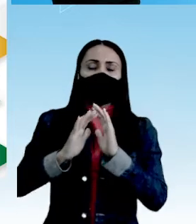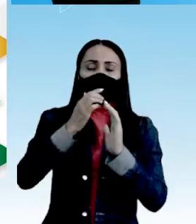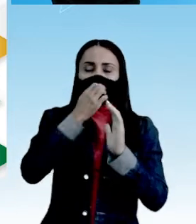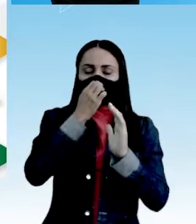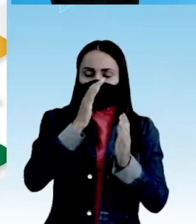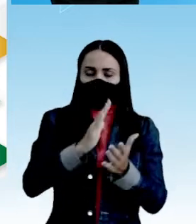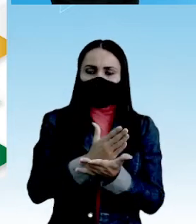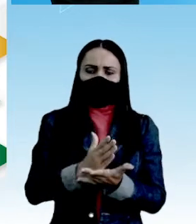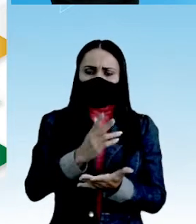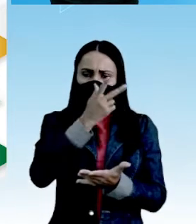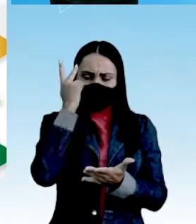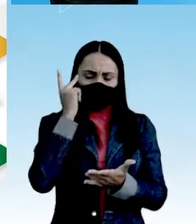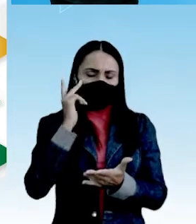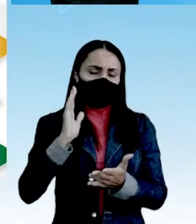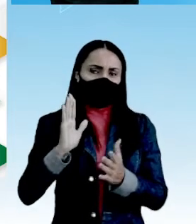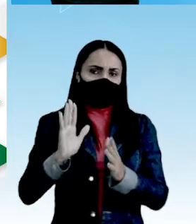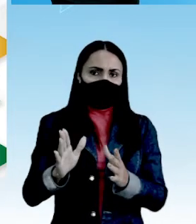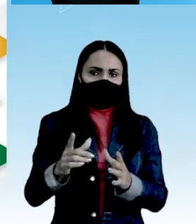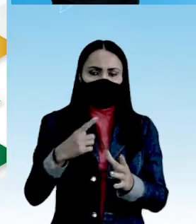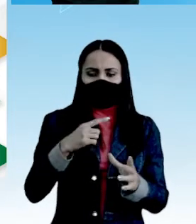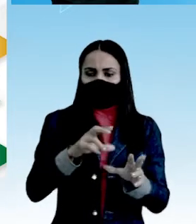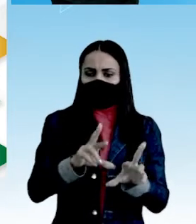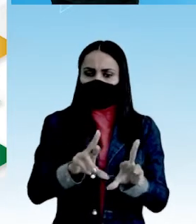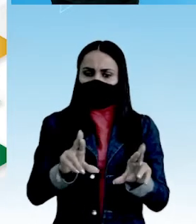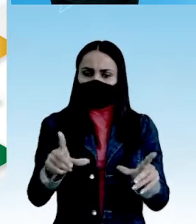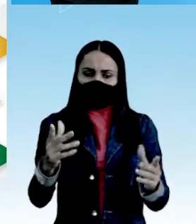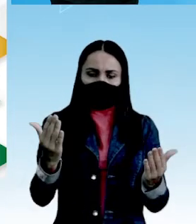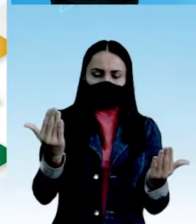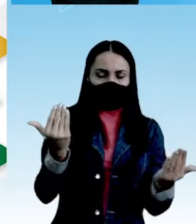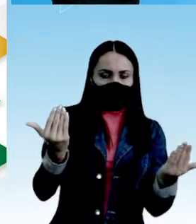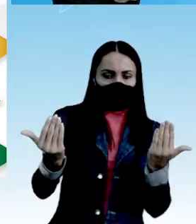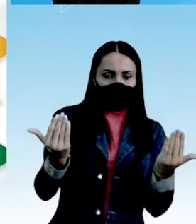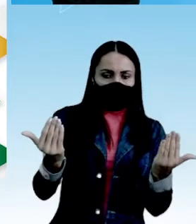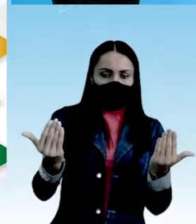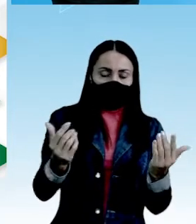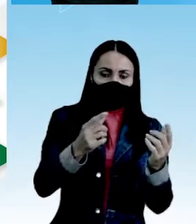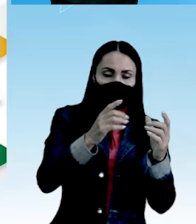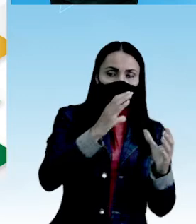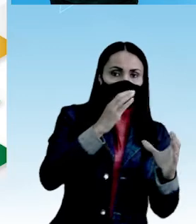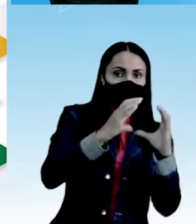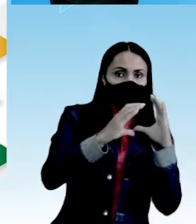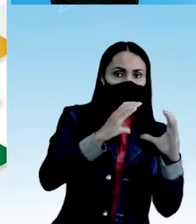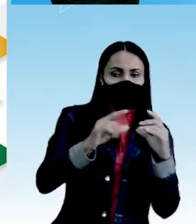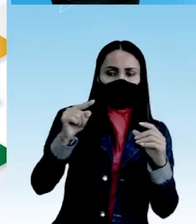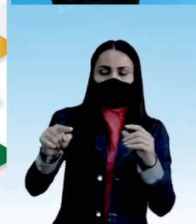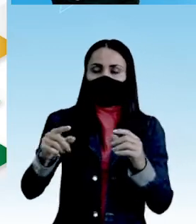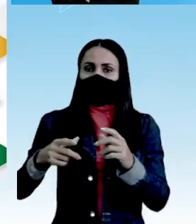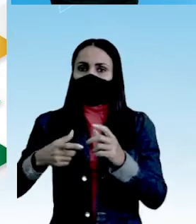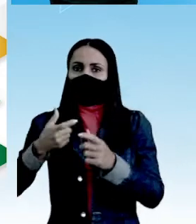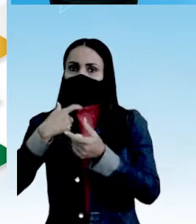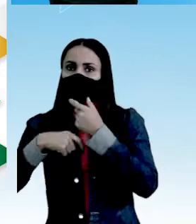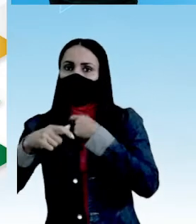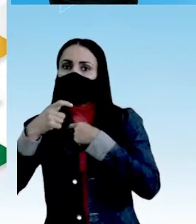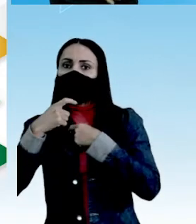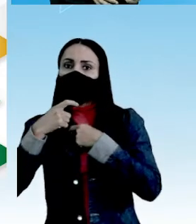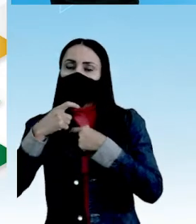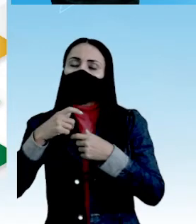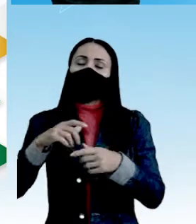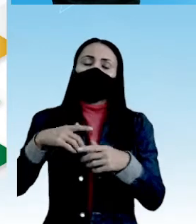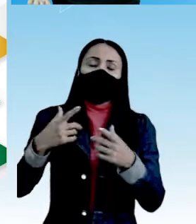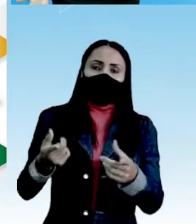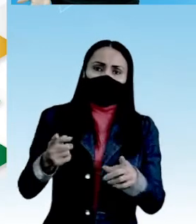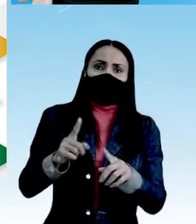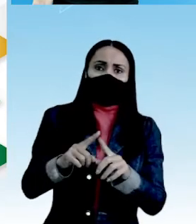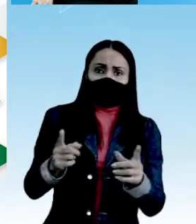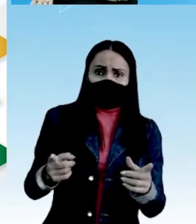pessoas elas diferenciam o canto, a voz, dos instrumentos musicais, mas a voz ela também é